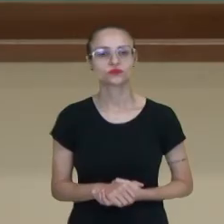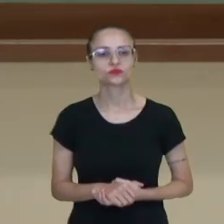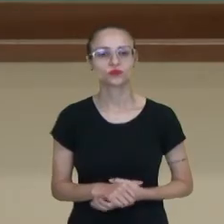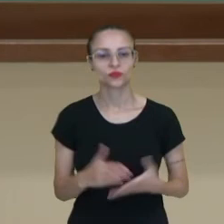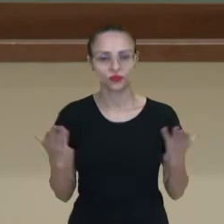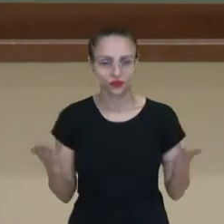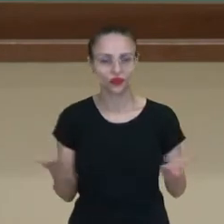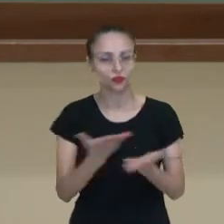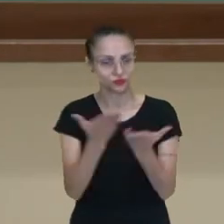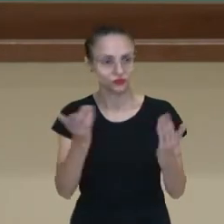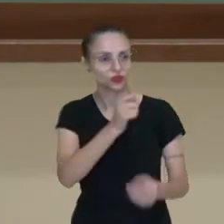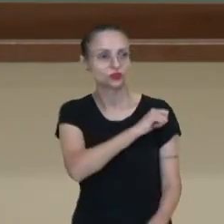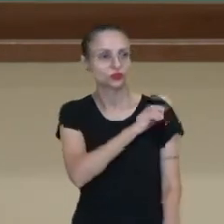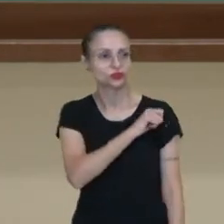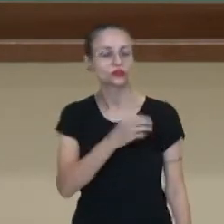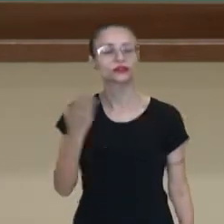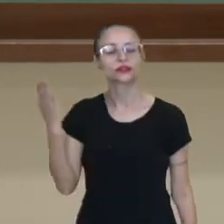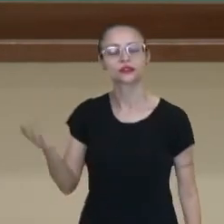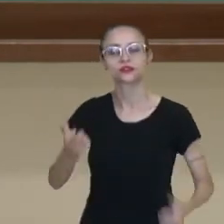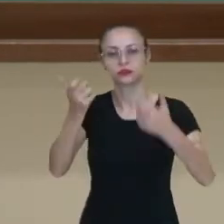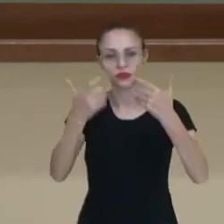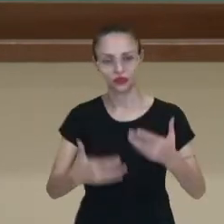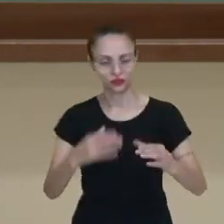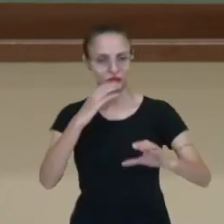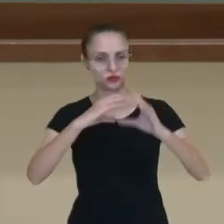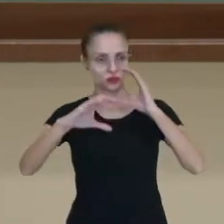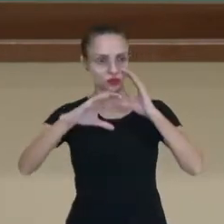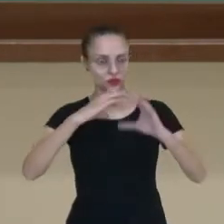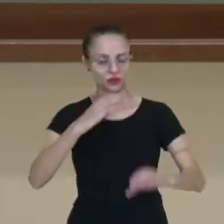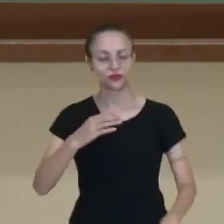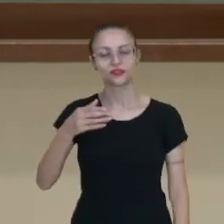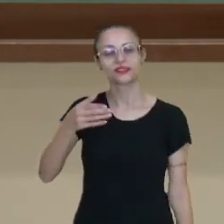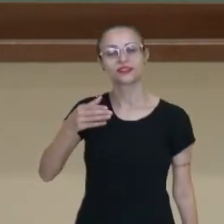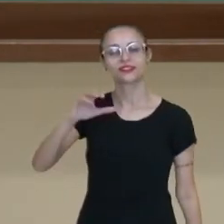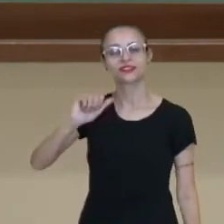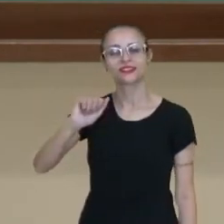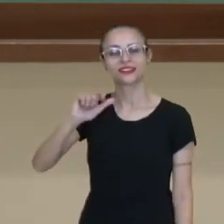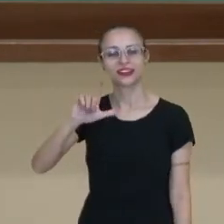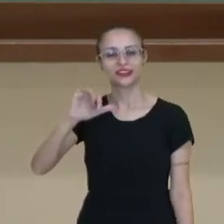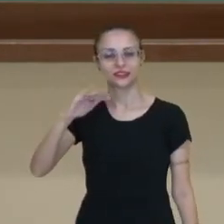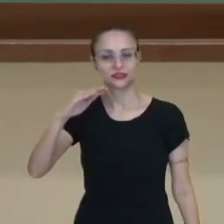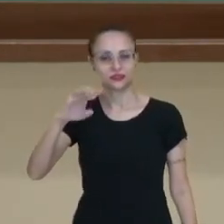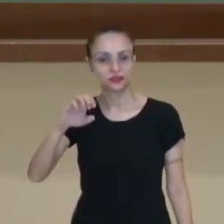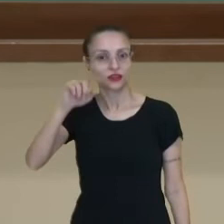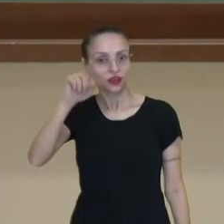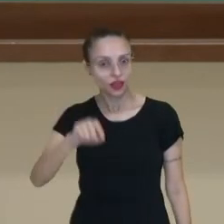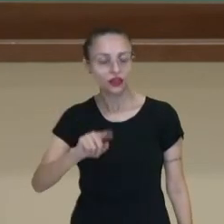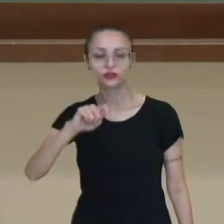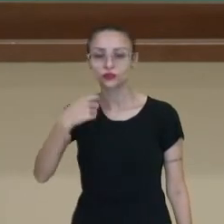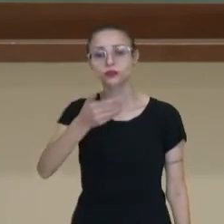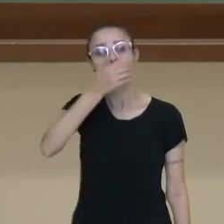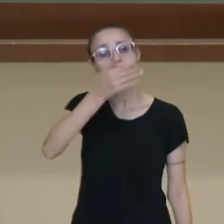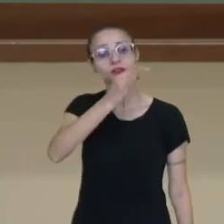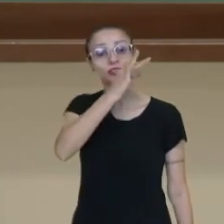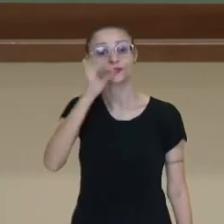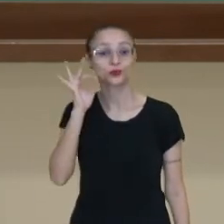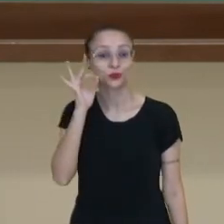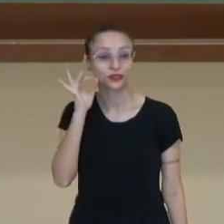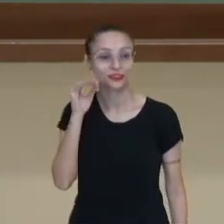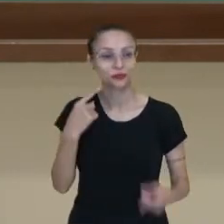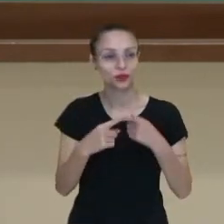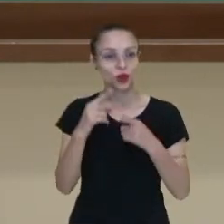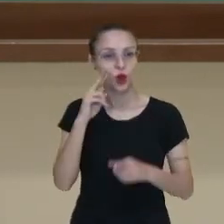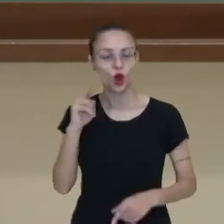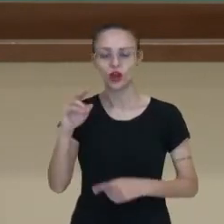Então, alunos, justamente aqui quando a gente fala dessa canção chamada Cálice, ela já faz uma crítica própria à censura. Porque se você olhar a